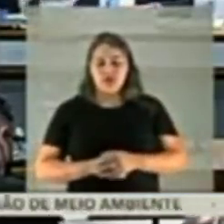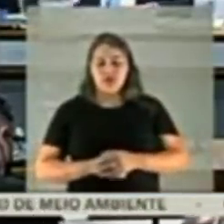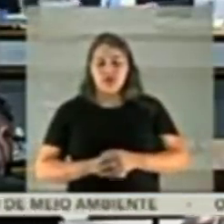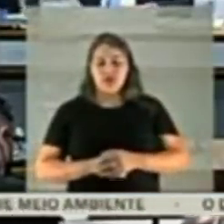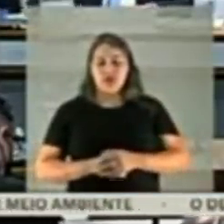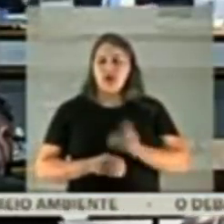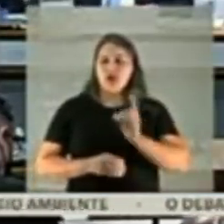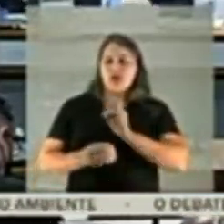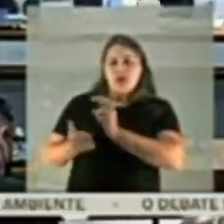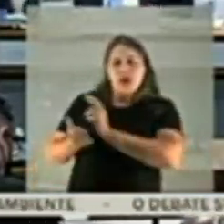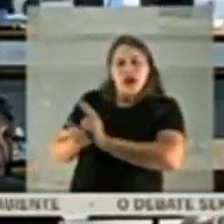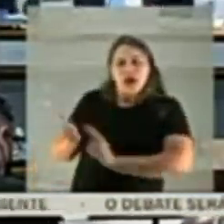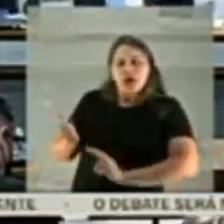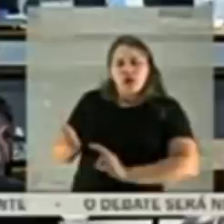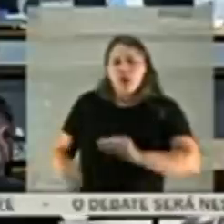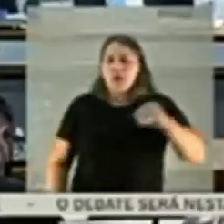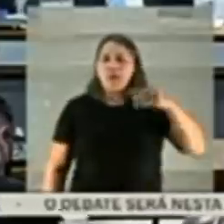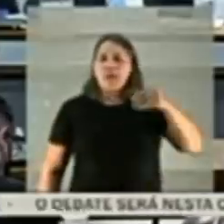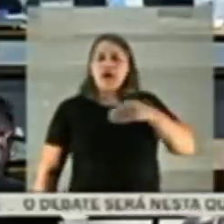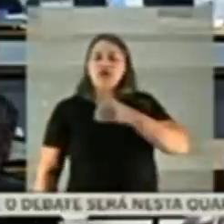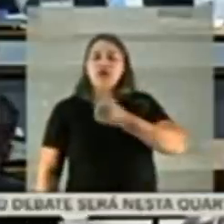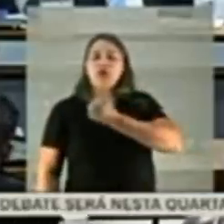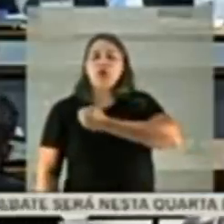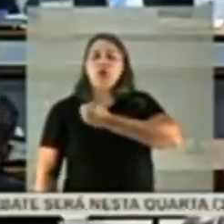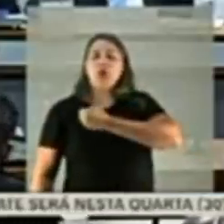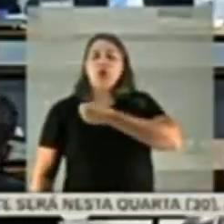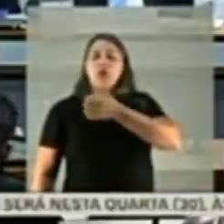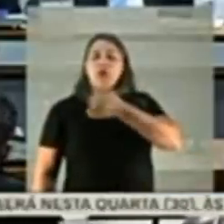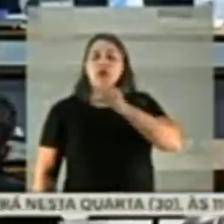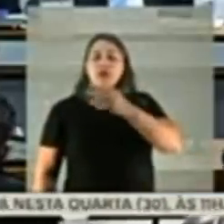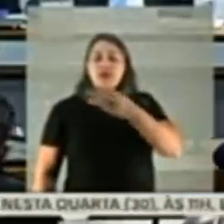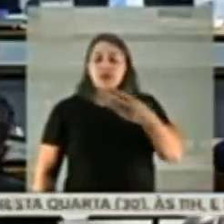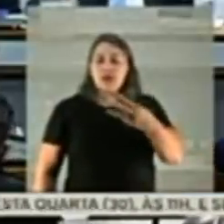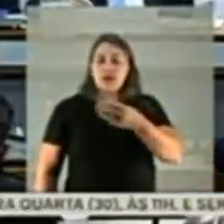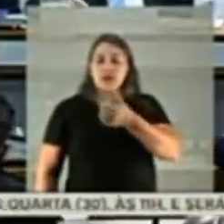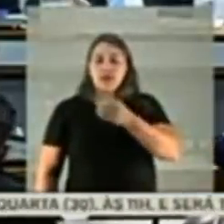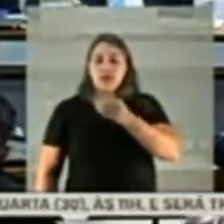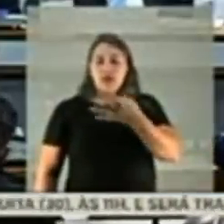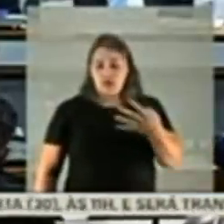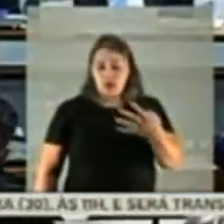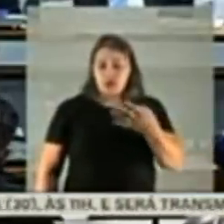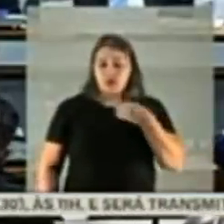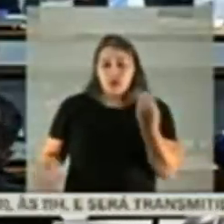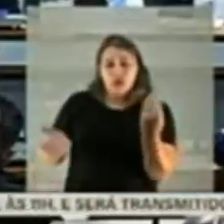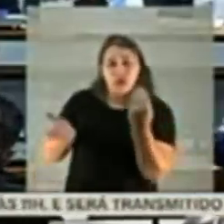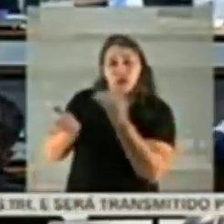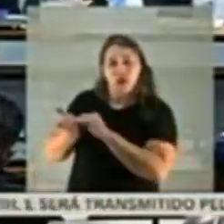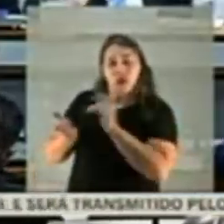isso aí é um relatório. E está na página 103 e 104 do relatório final. Está com o pagamento.